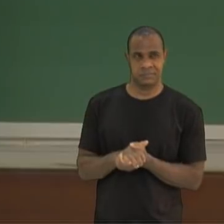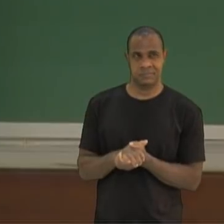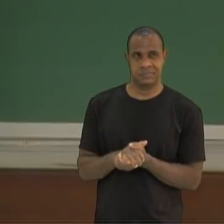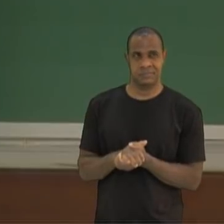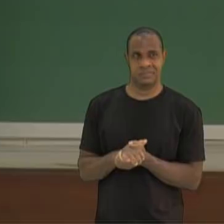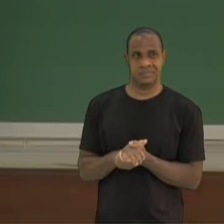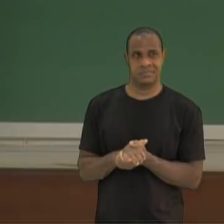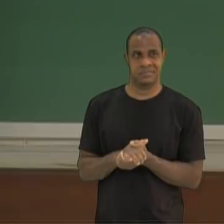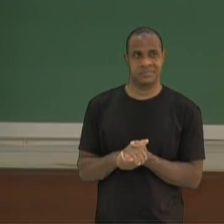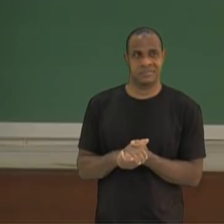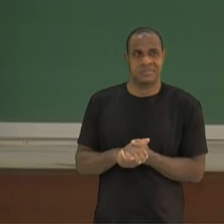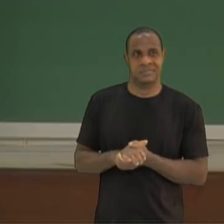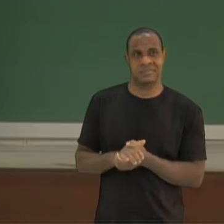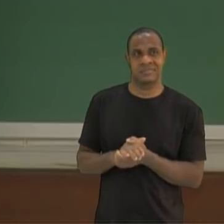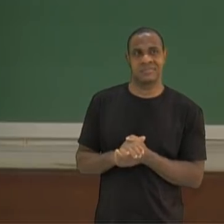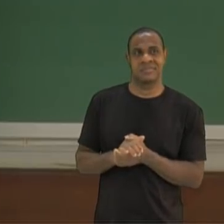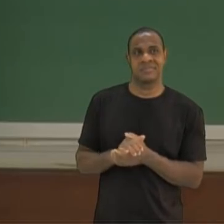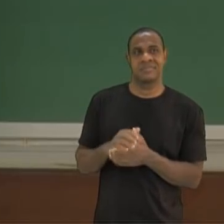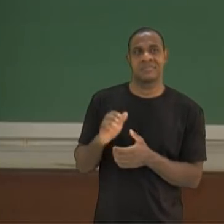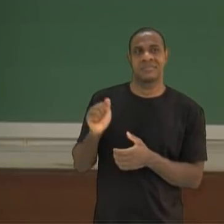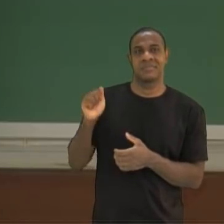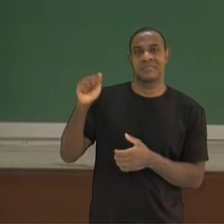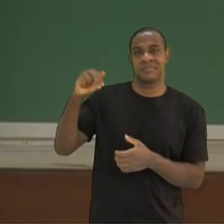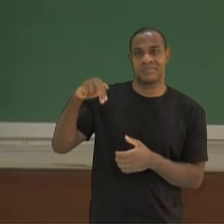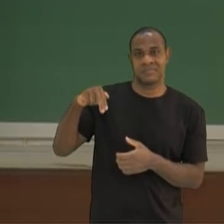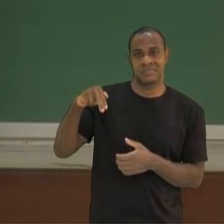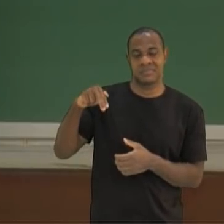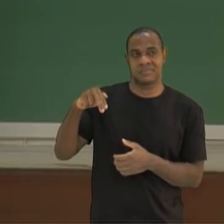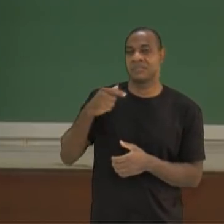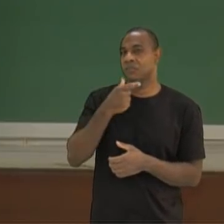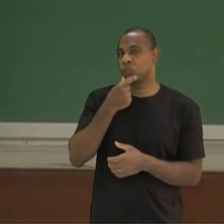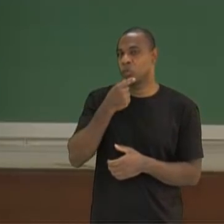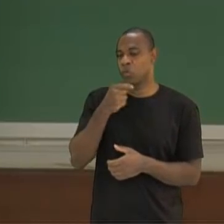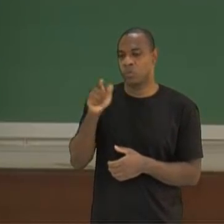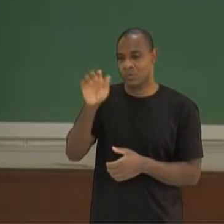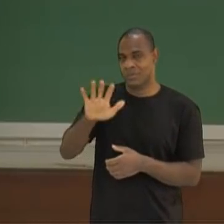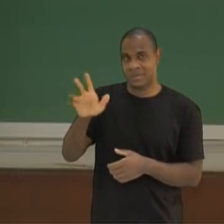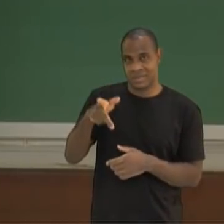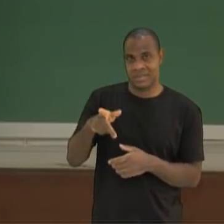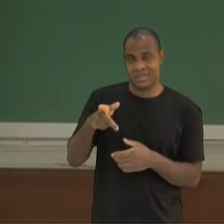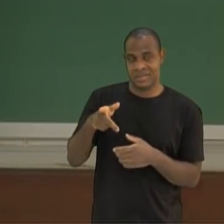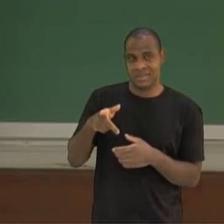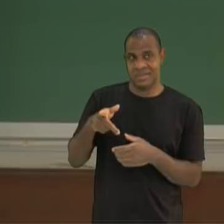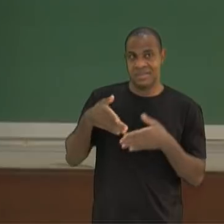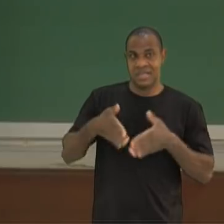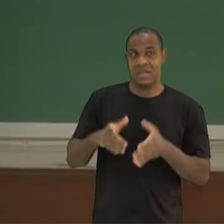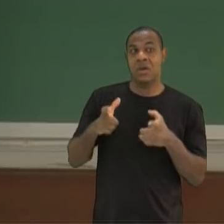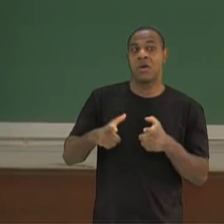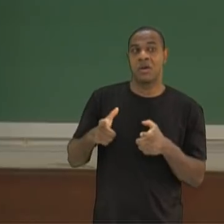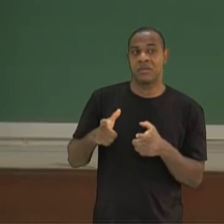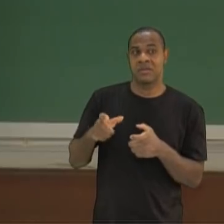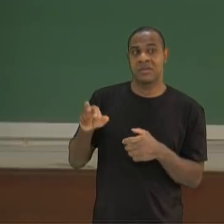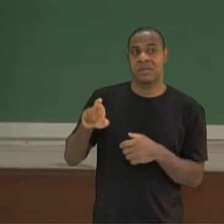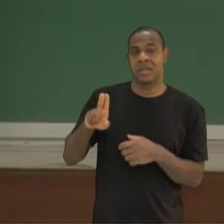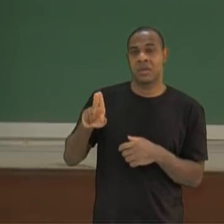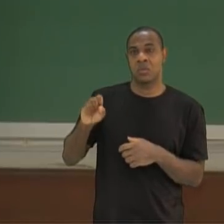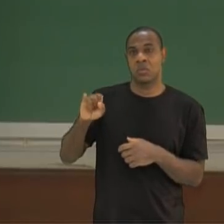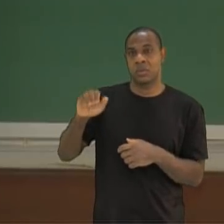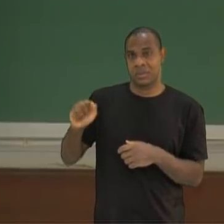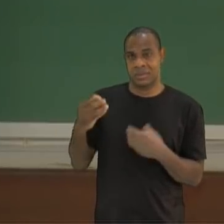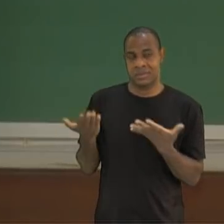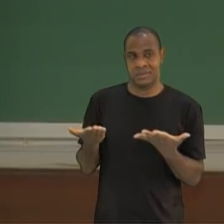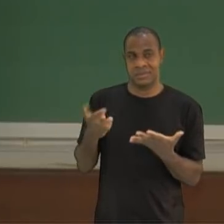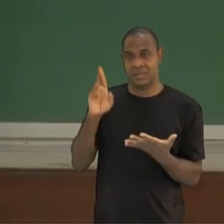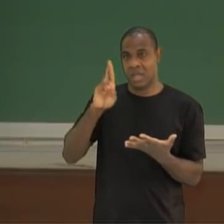Andrei é russo? Sim, né? A young Russian. Sim, ele é russo. Ficou conhecido por sua performance? Então vamos